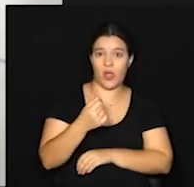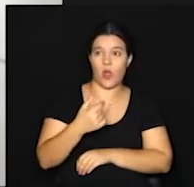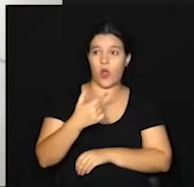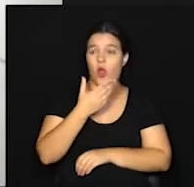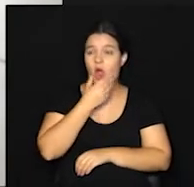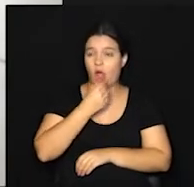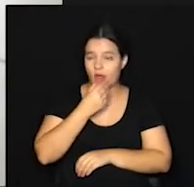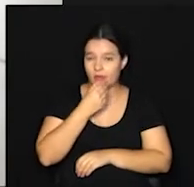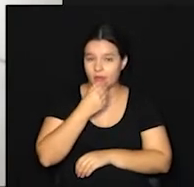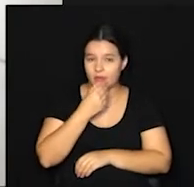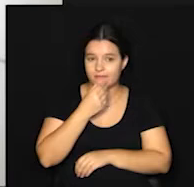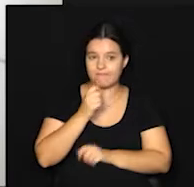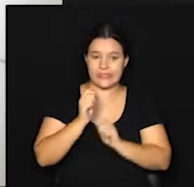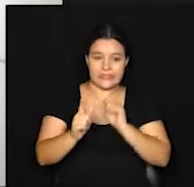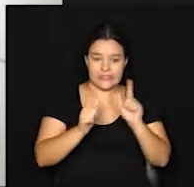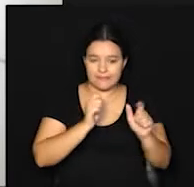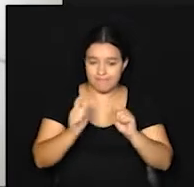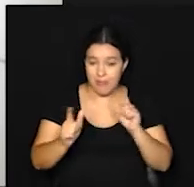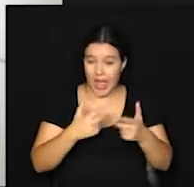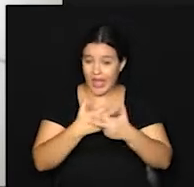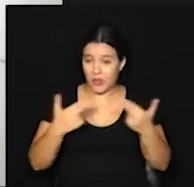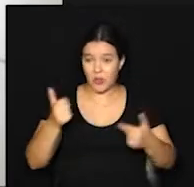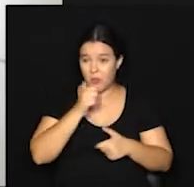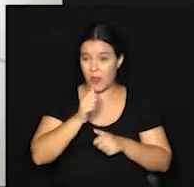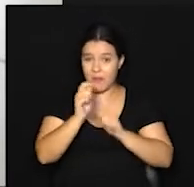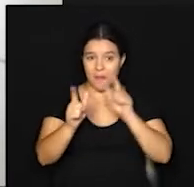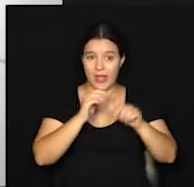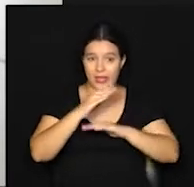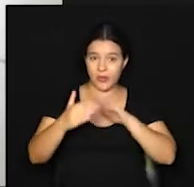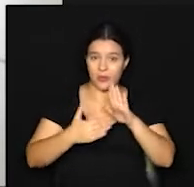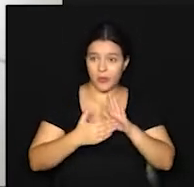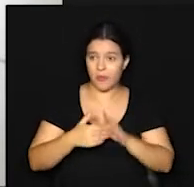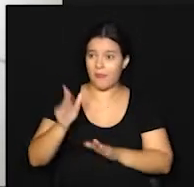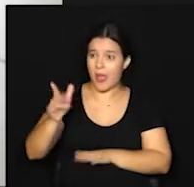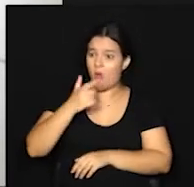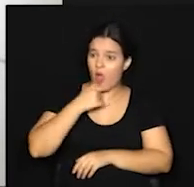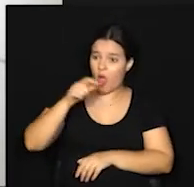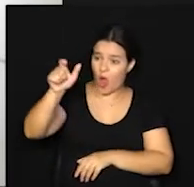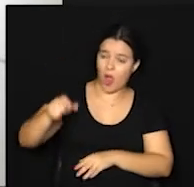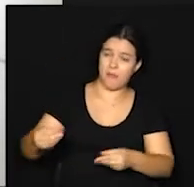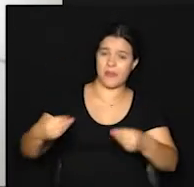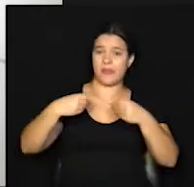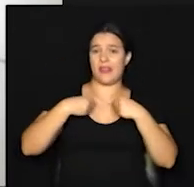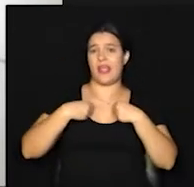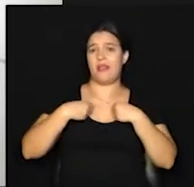mantêm a casa e elas vivem uma relação abusiva com uma pessoa